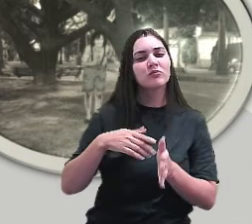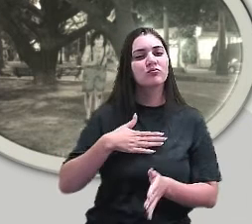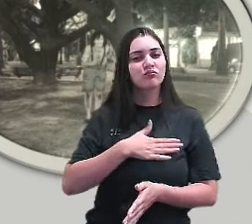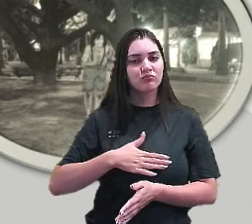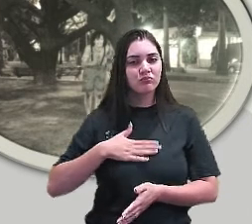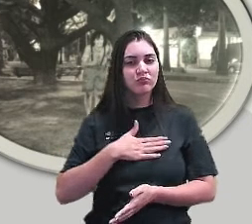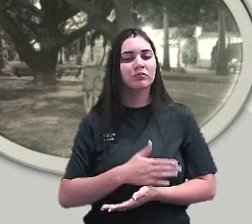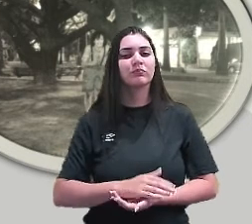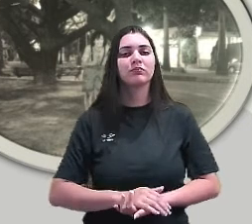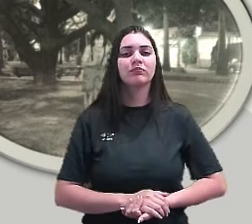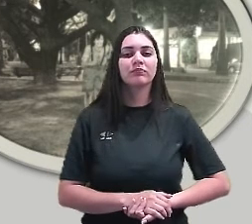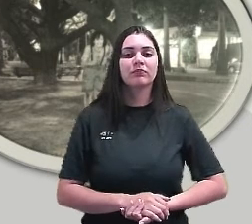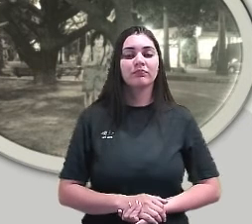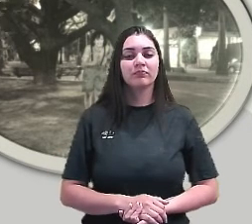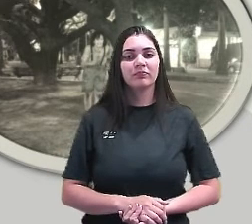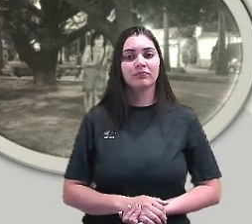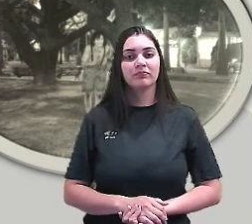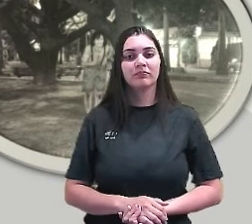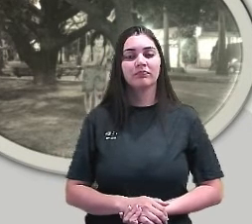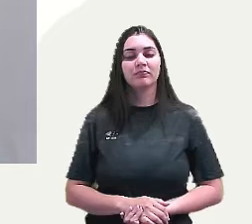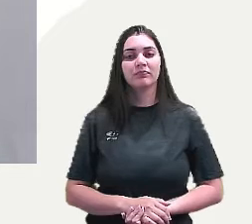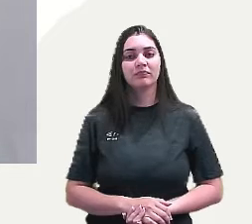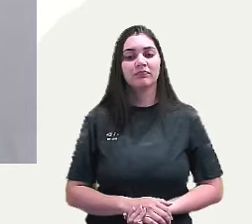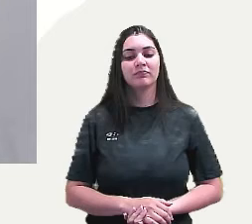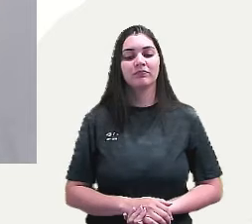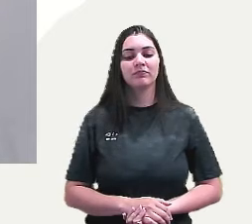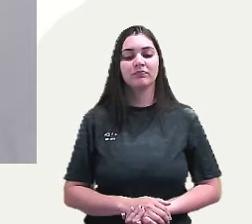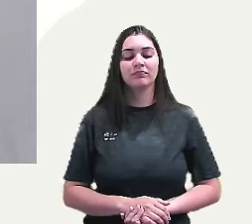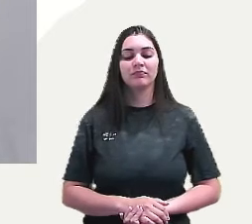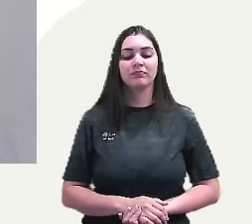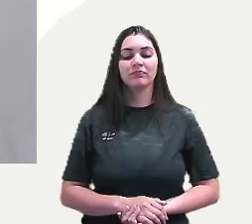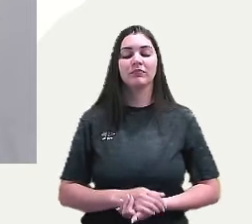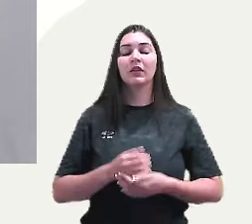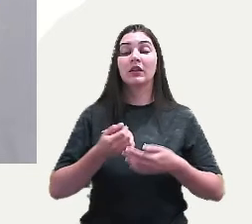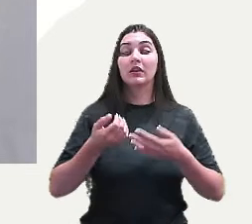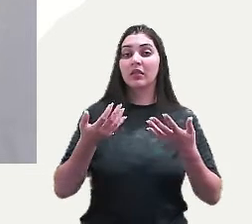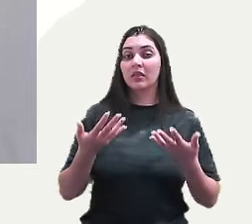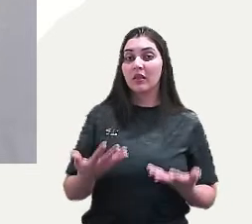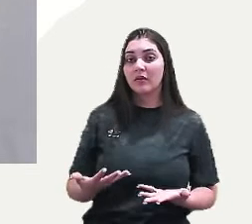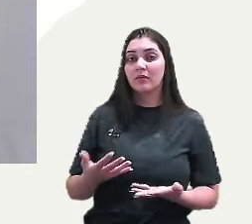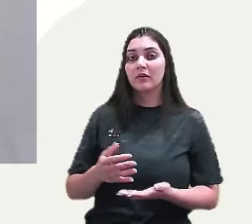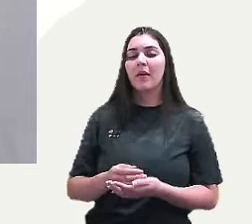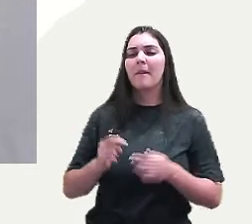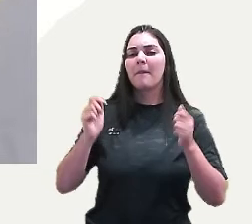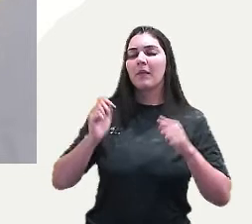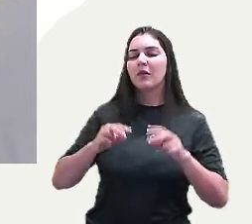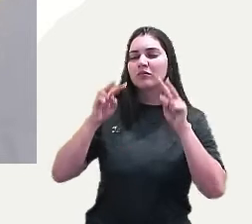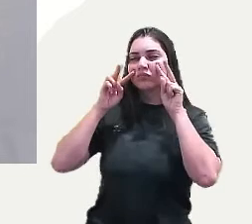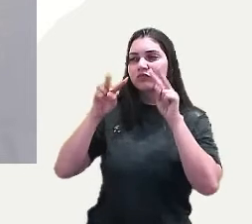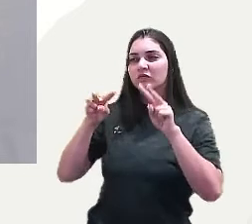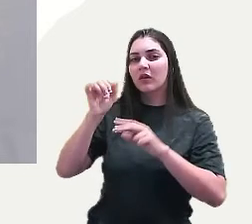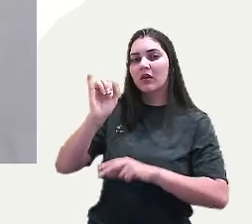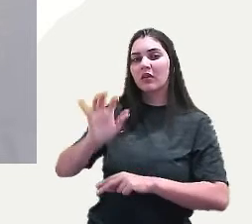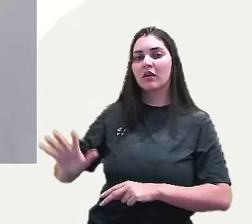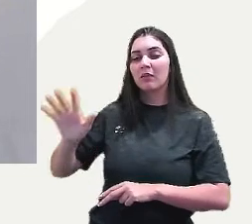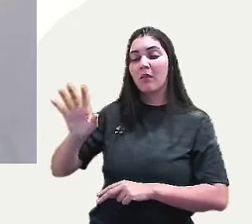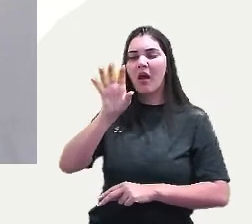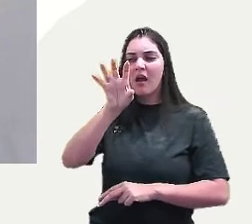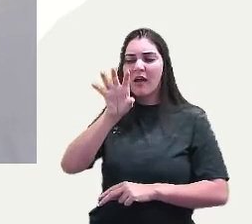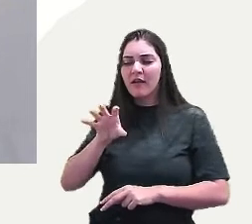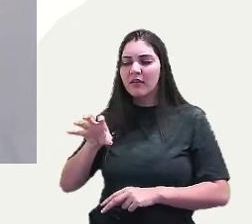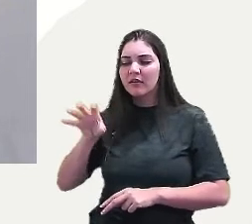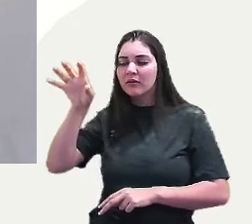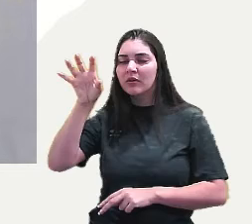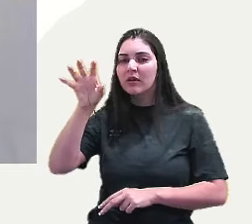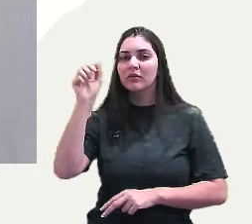Então, como podemos ver na imagem, cada lugar do Brasil tem